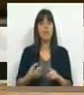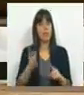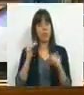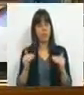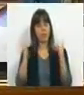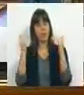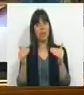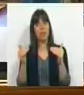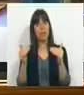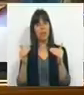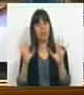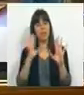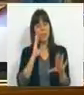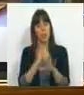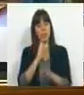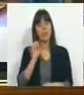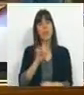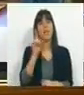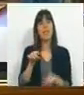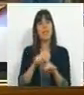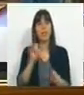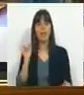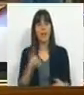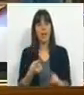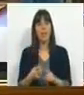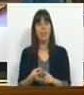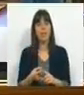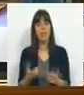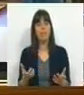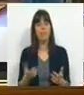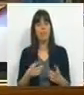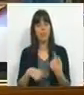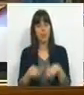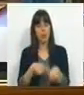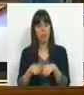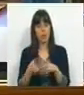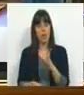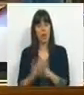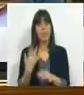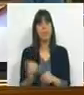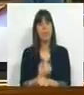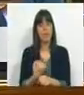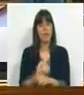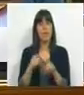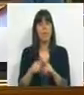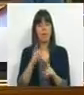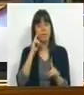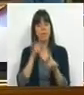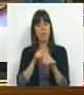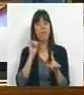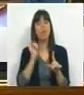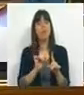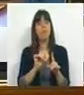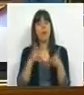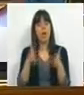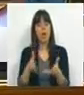são elevados. Uma última questão, muito rápida. As políticas ativas de emprego visam